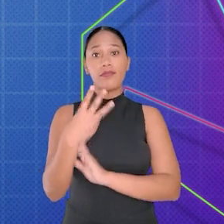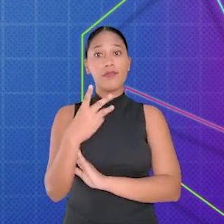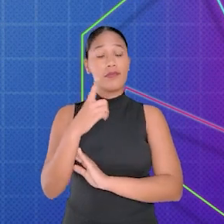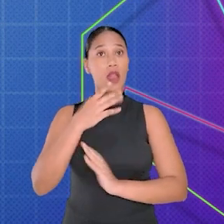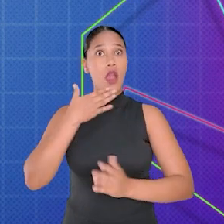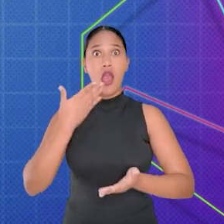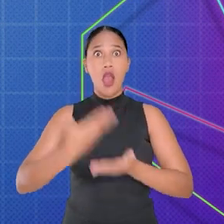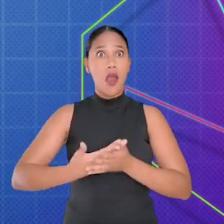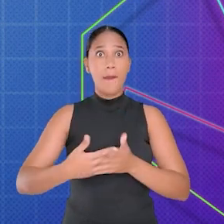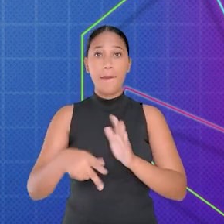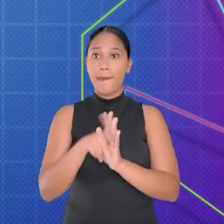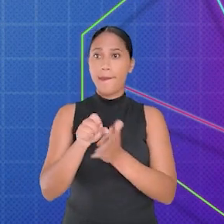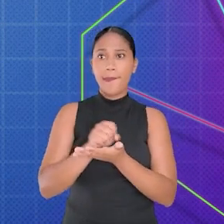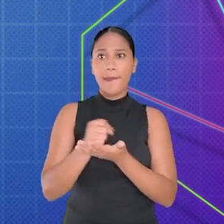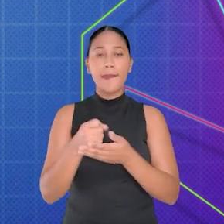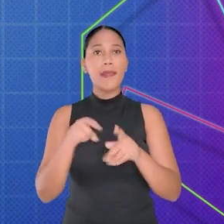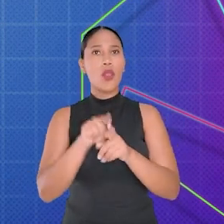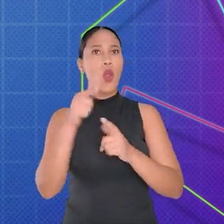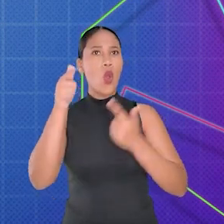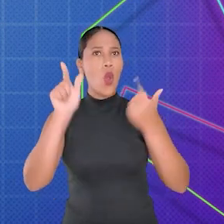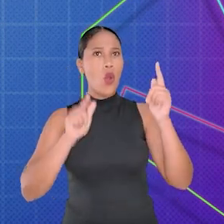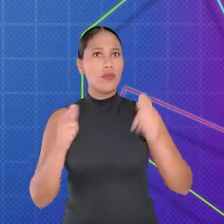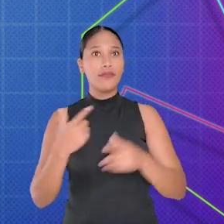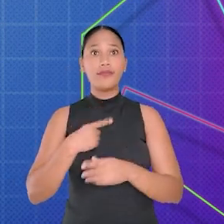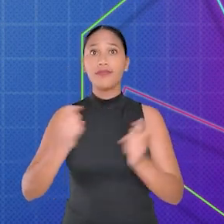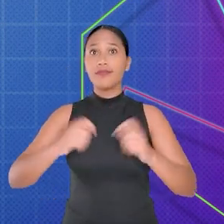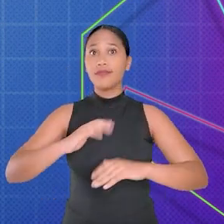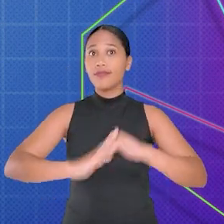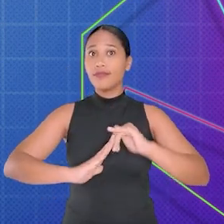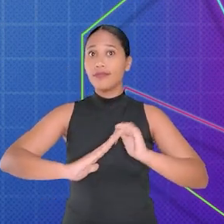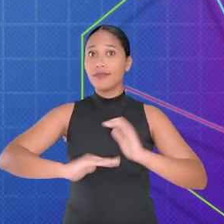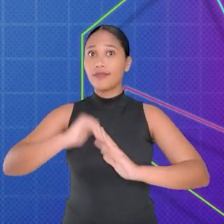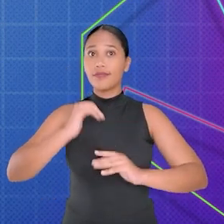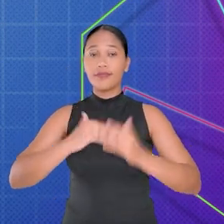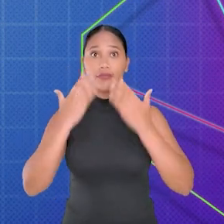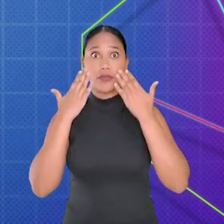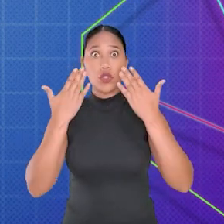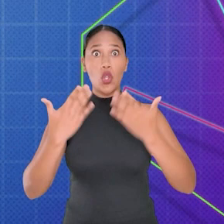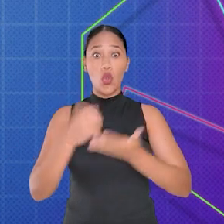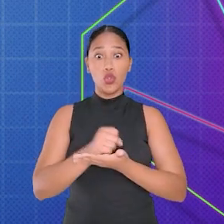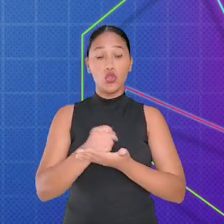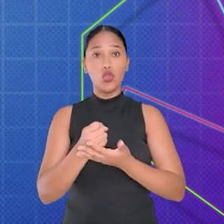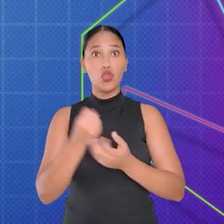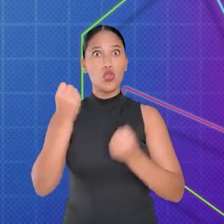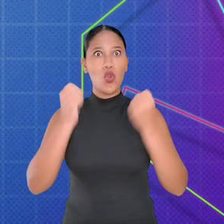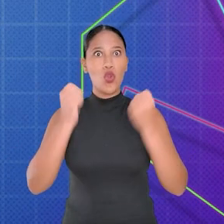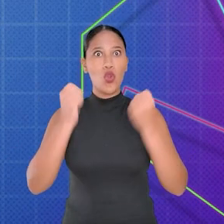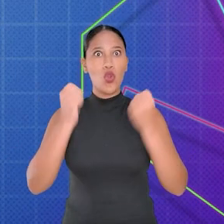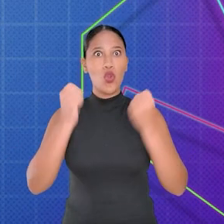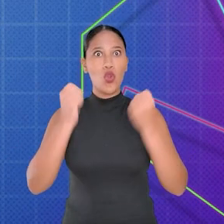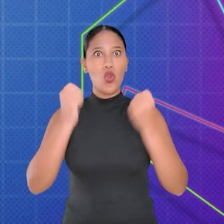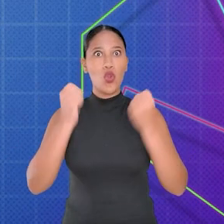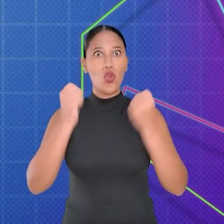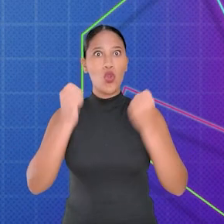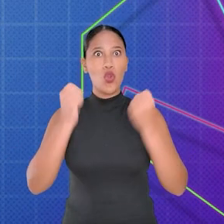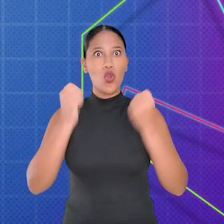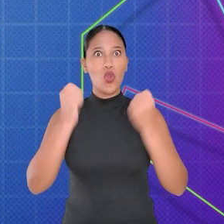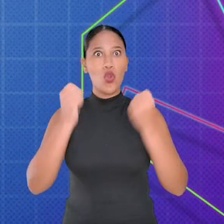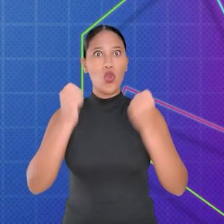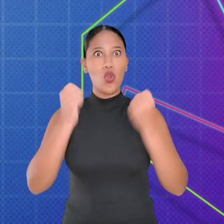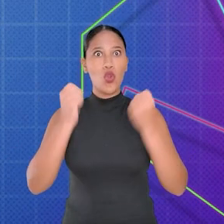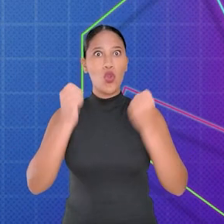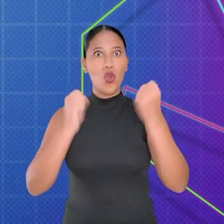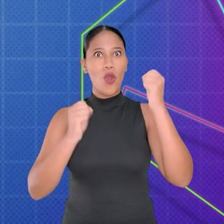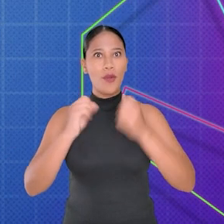3D impressionantes para os jogos e outras aplicações, tornando-se um profissional de destaque na indústria de jogos. Efeito sonoro referente ao tópico